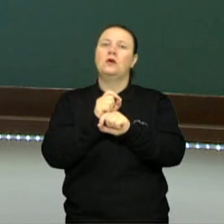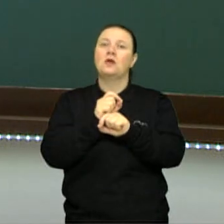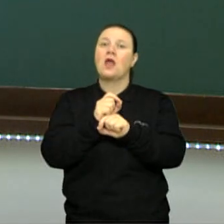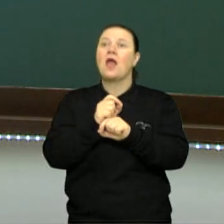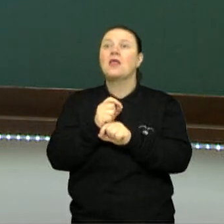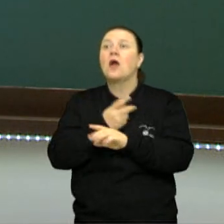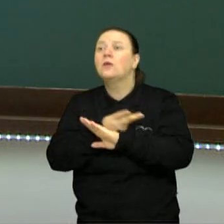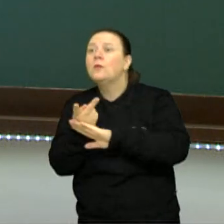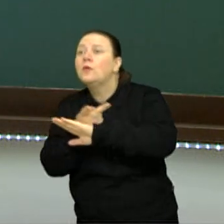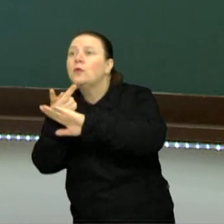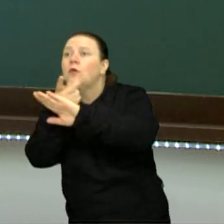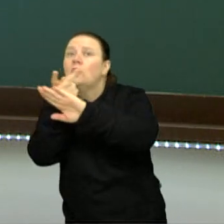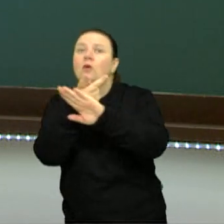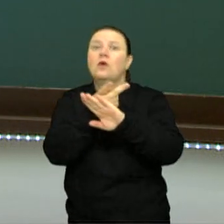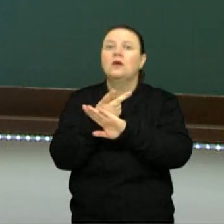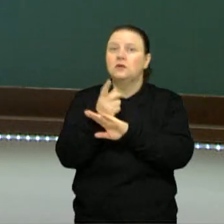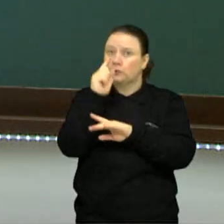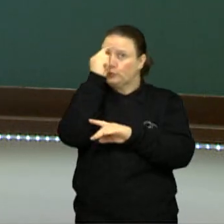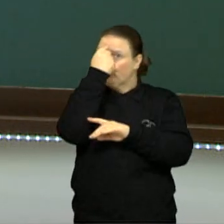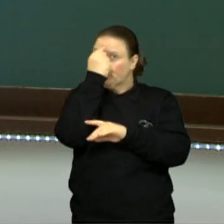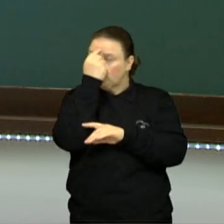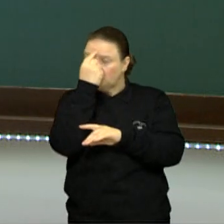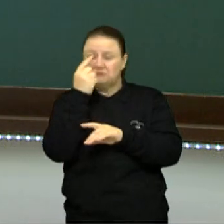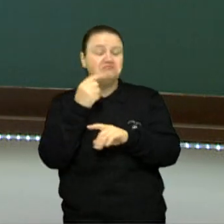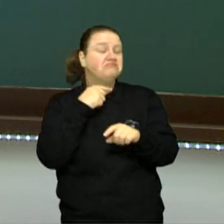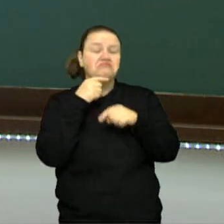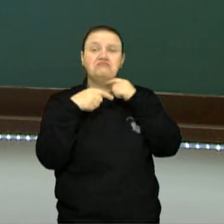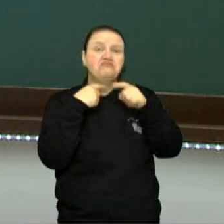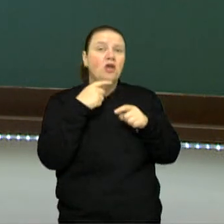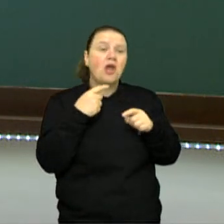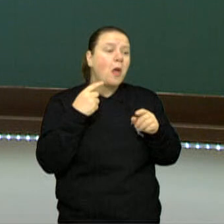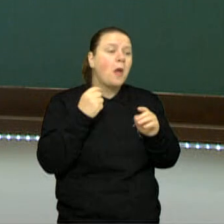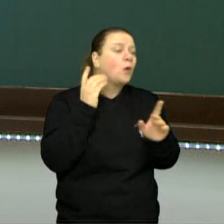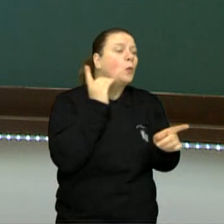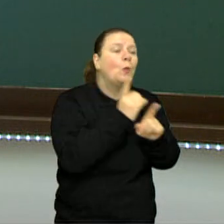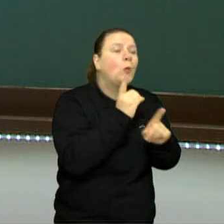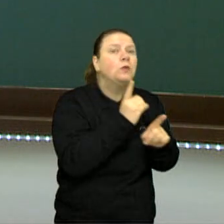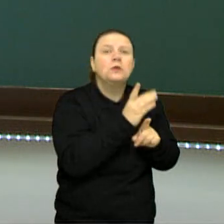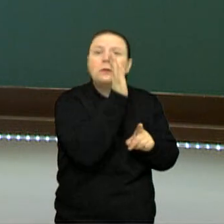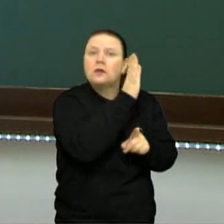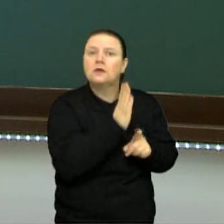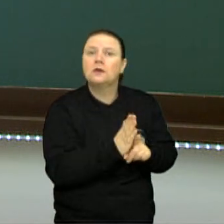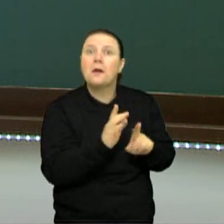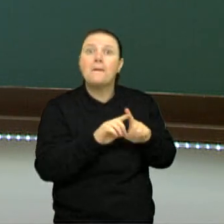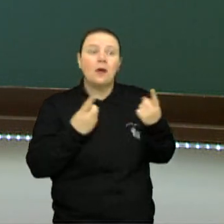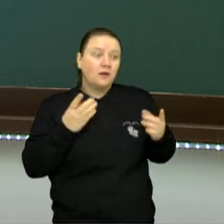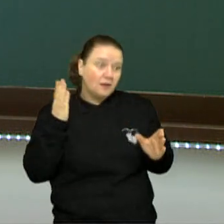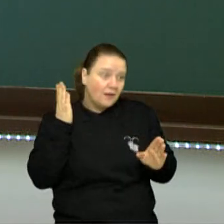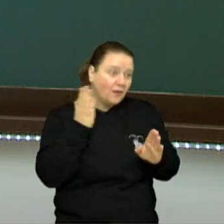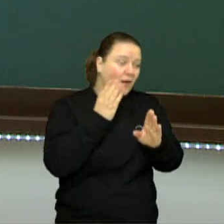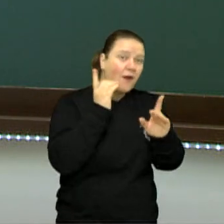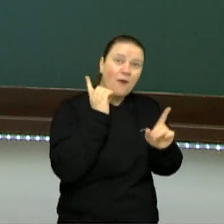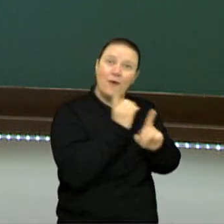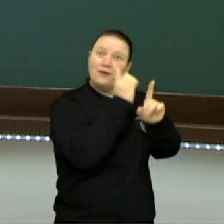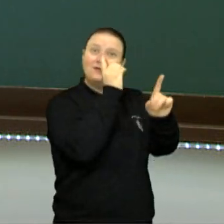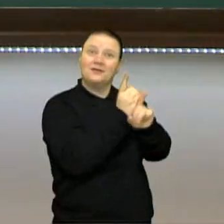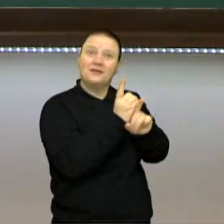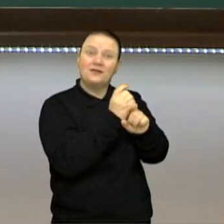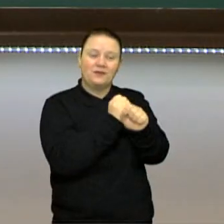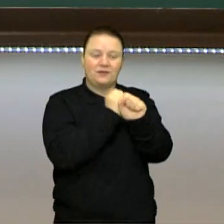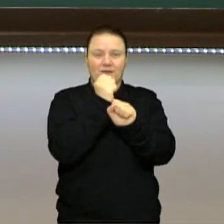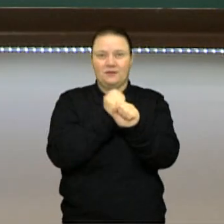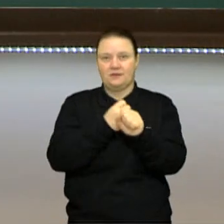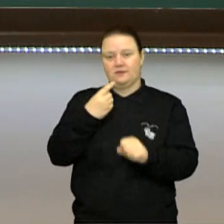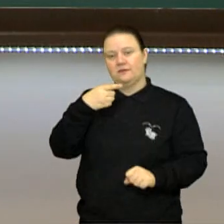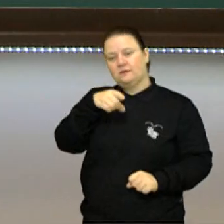né, não estava pensando em chegar aqui nas terras brasileiras. A caminho da Índia, a expedição chegou aqui no Brasil em 1500, né?